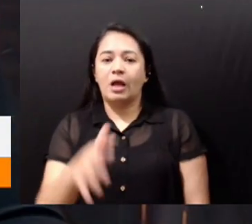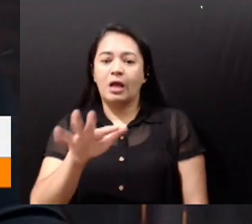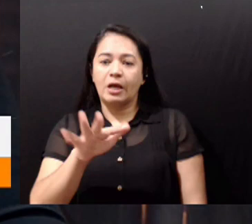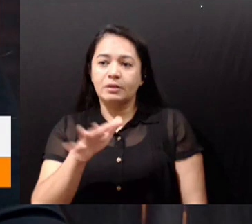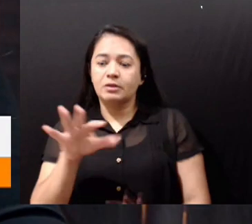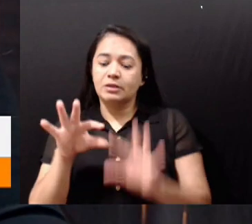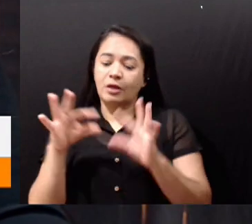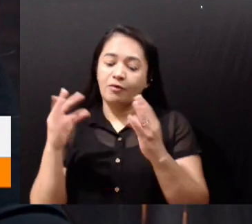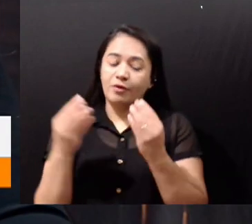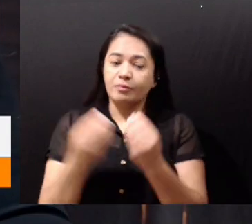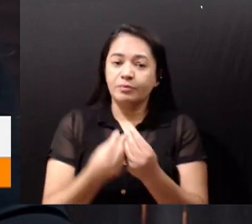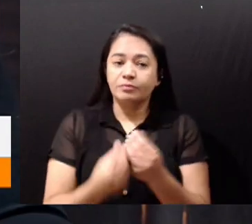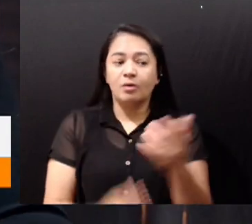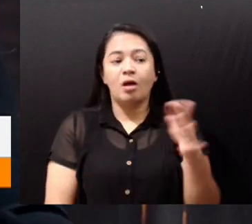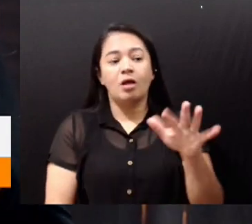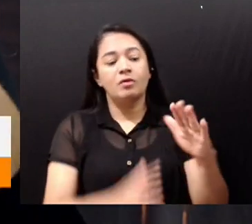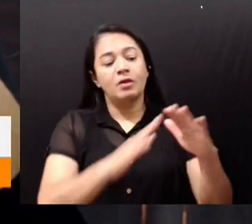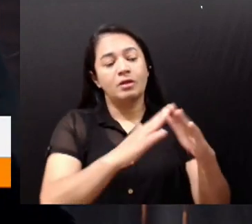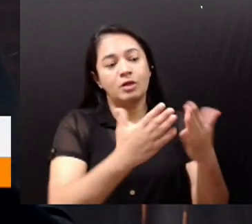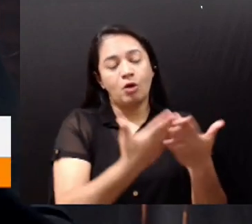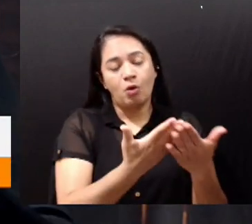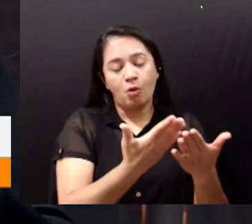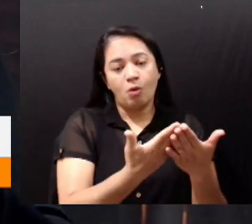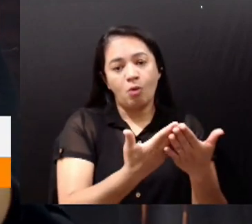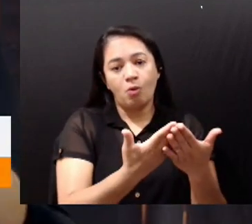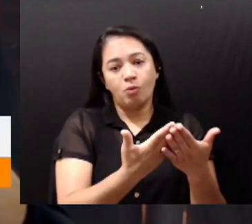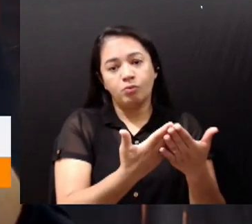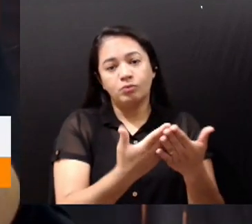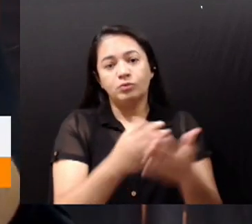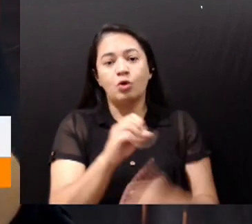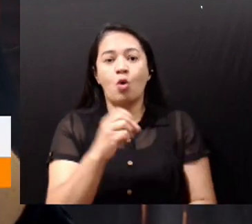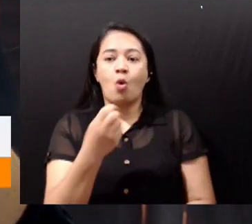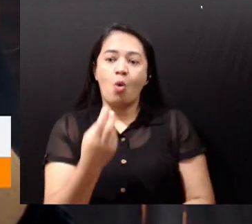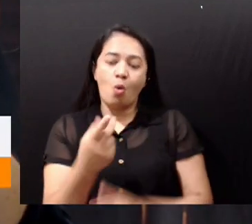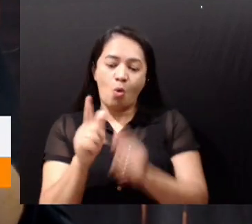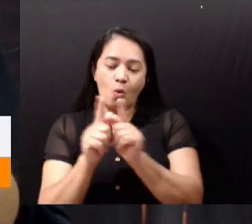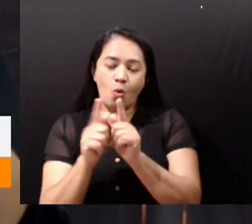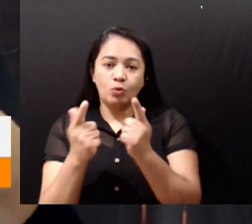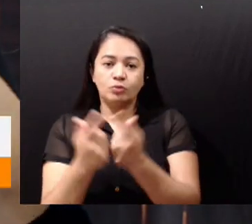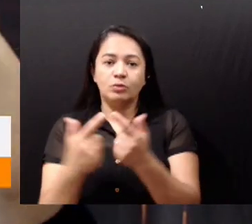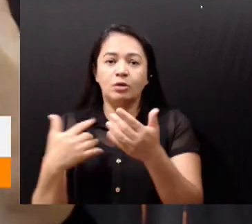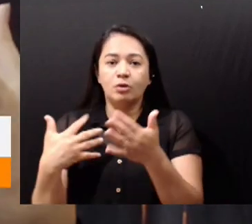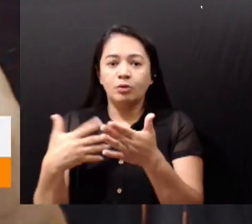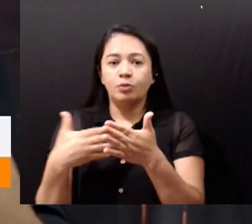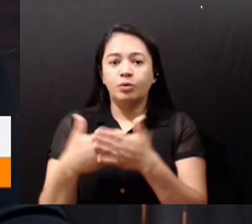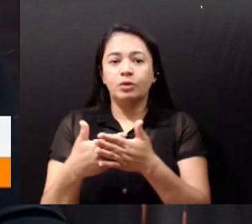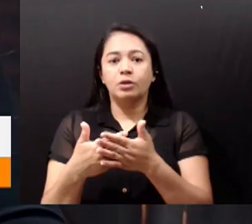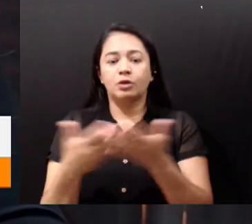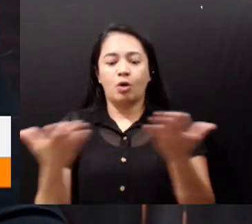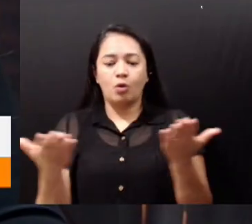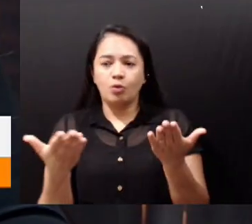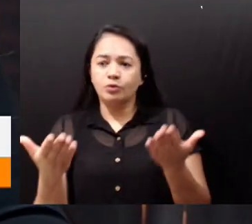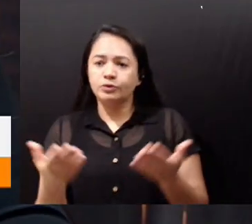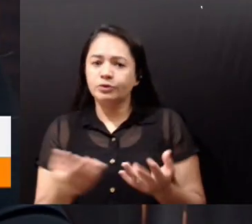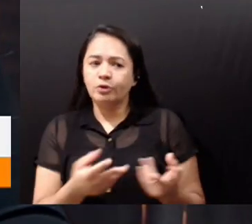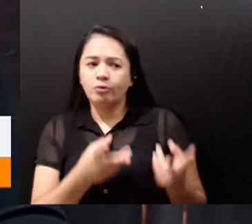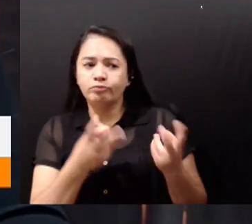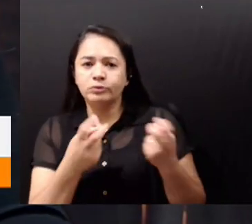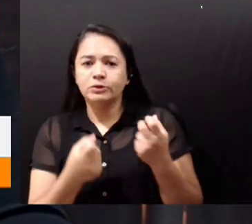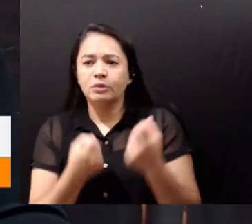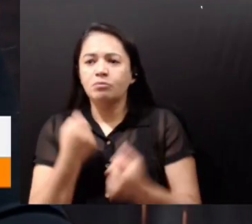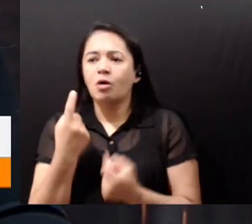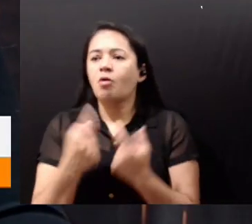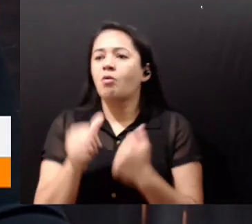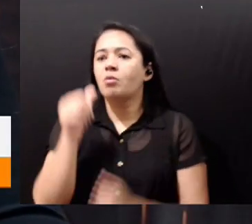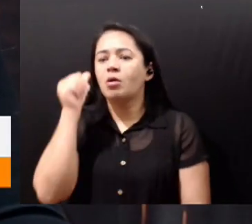na escola, ou nos grupos, né? Até hoje eu vejo as mulheres, né, eu participo de muitos grupos, né, de